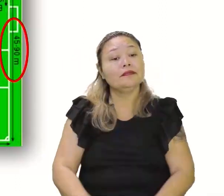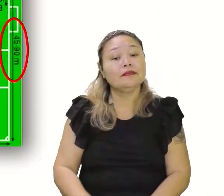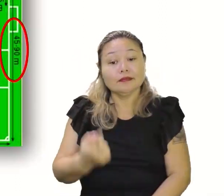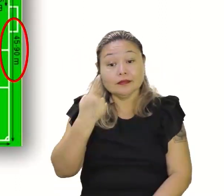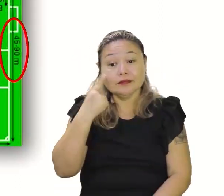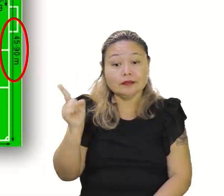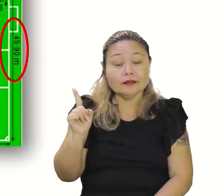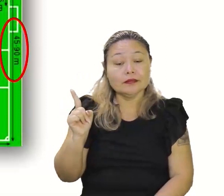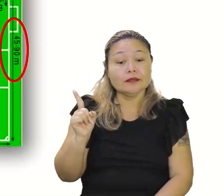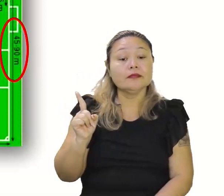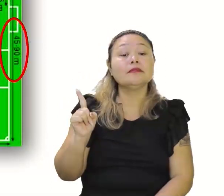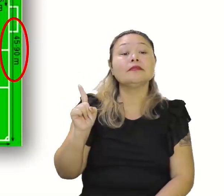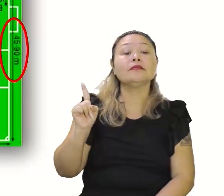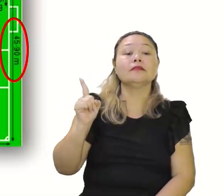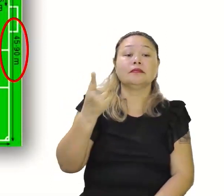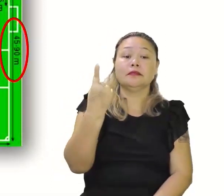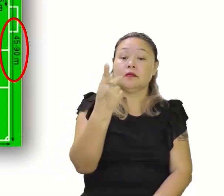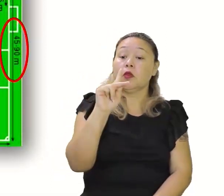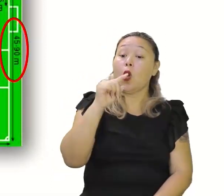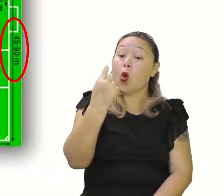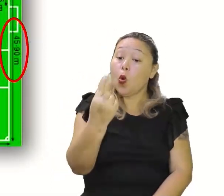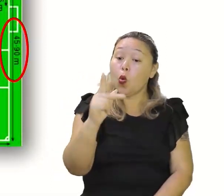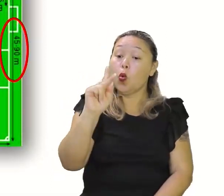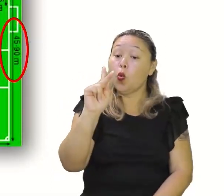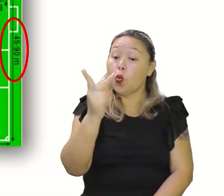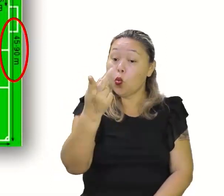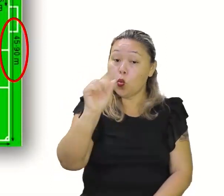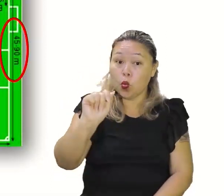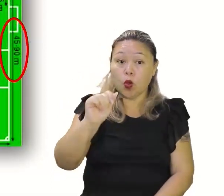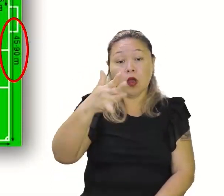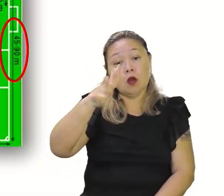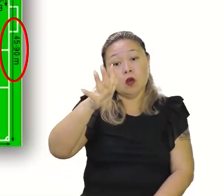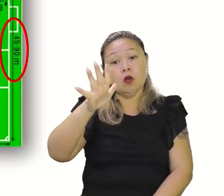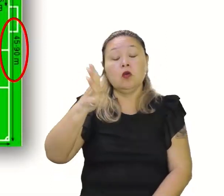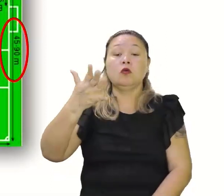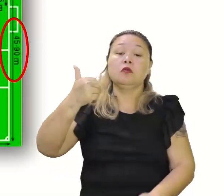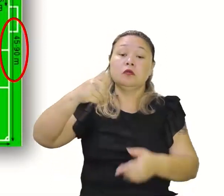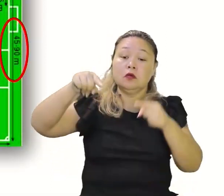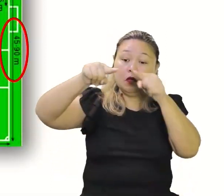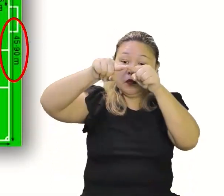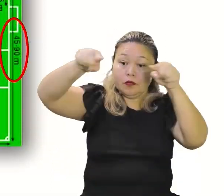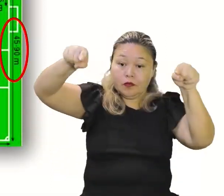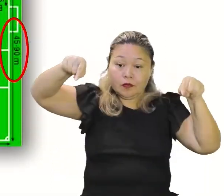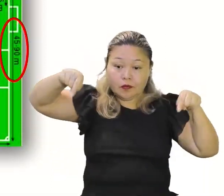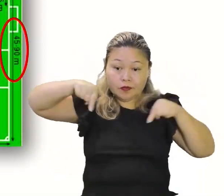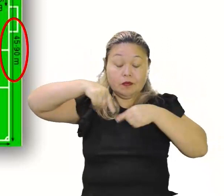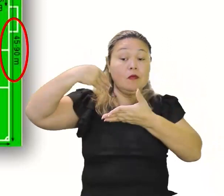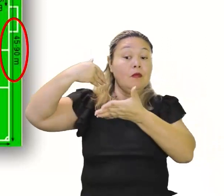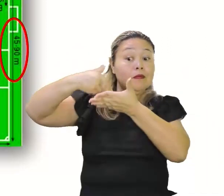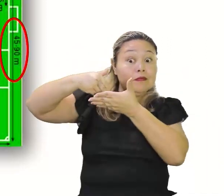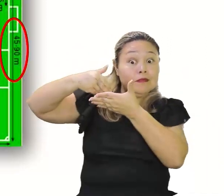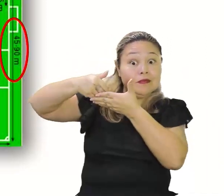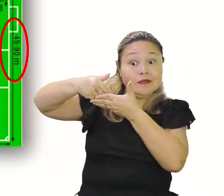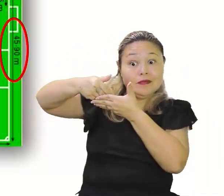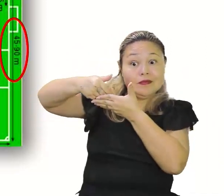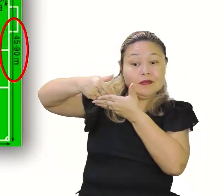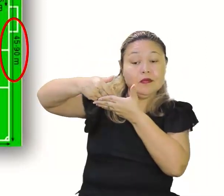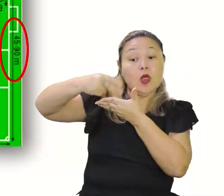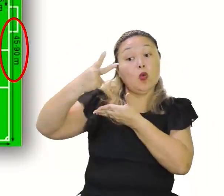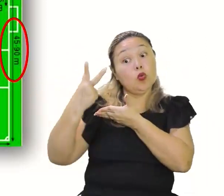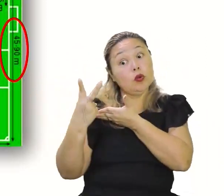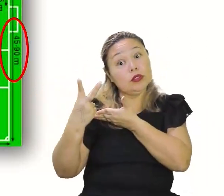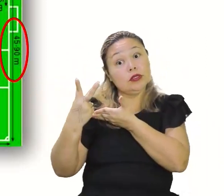Olha lá. 1 hectare é mais ou menos um tamanho de um campo de futebol. Ou